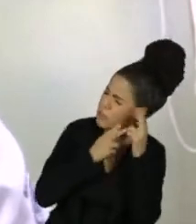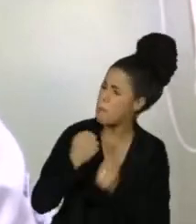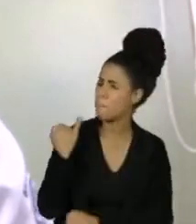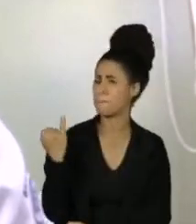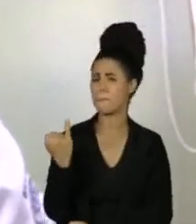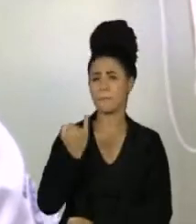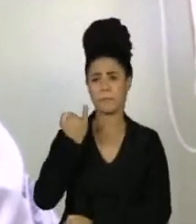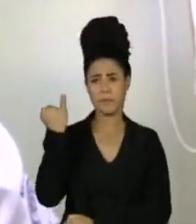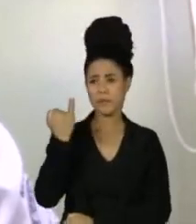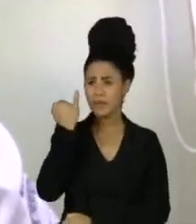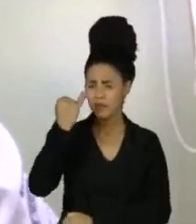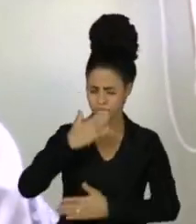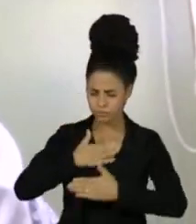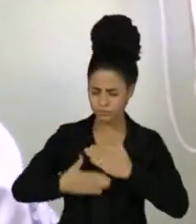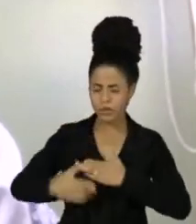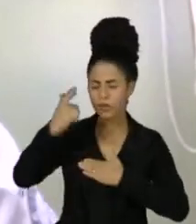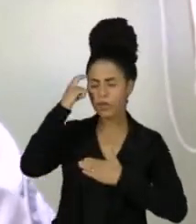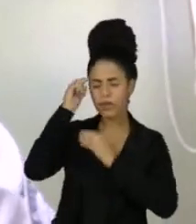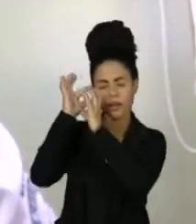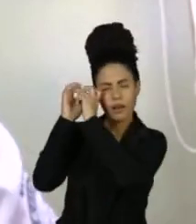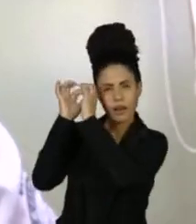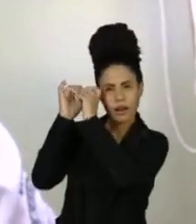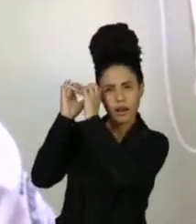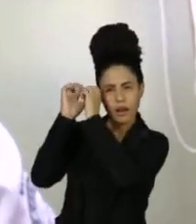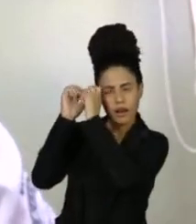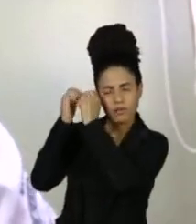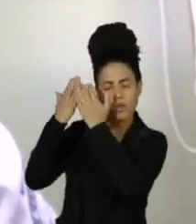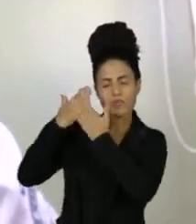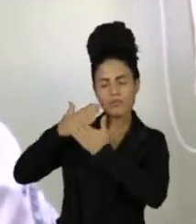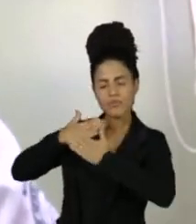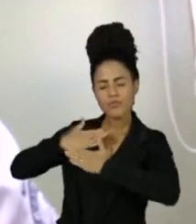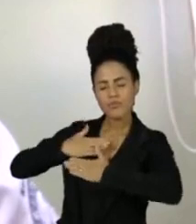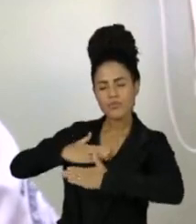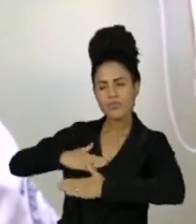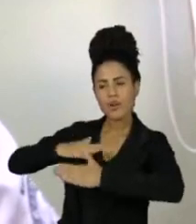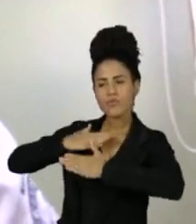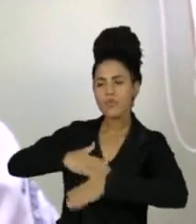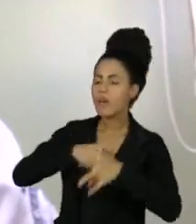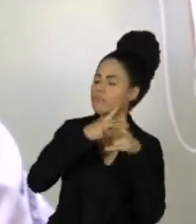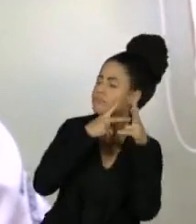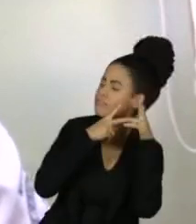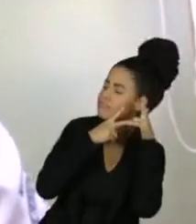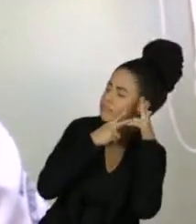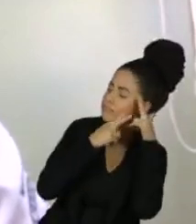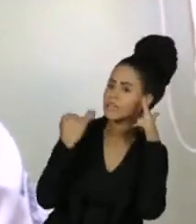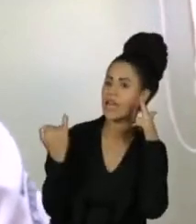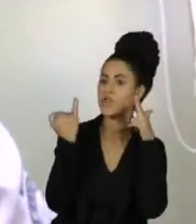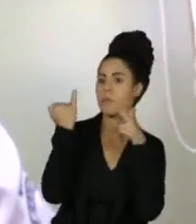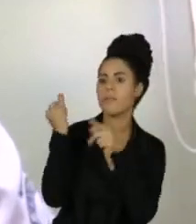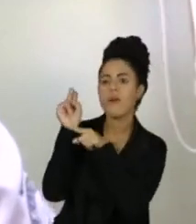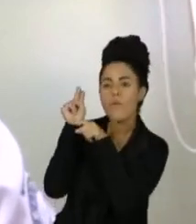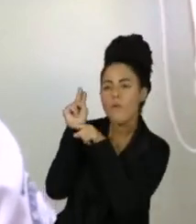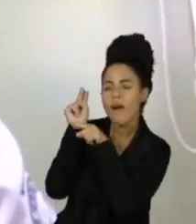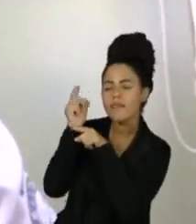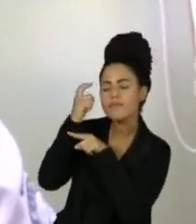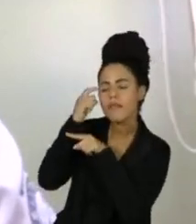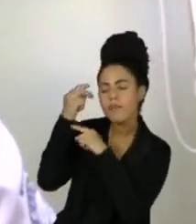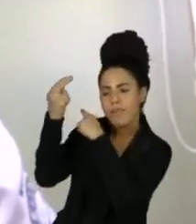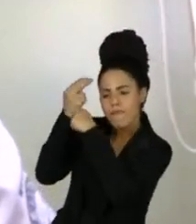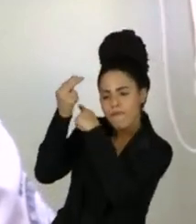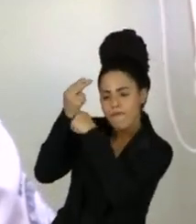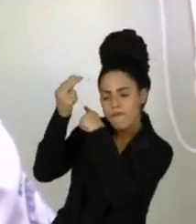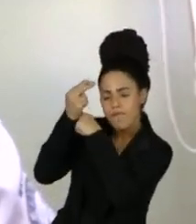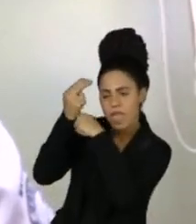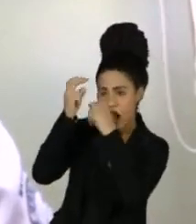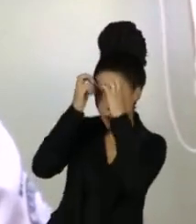cérebro, é uma forma de manter o nosso cérebro saudável. Então, uma boa qualidade de sono também protege o nosso cérebro contra essas